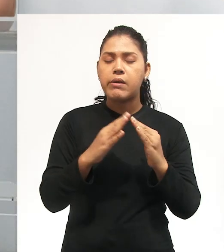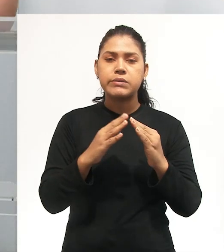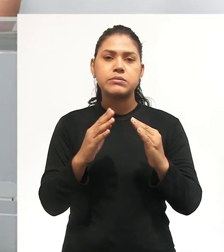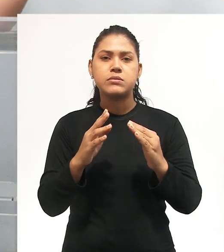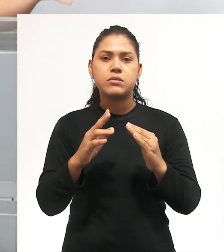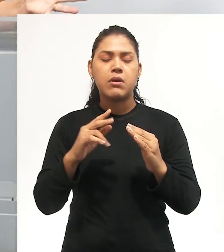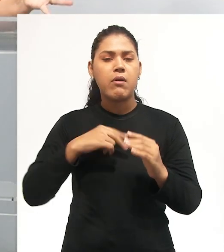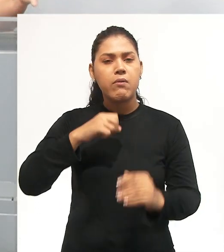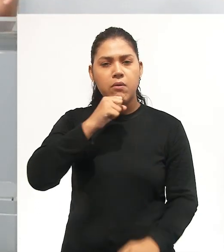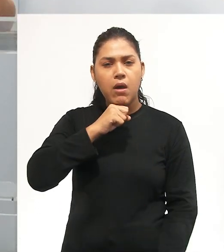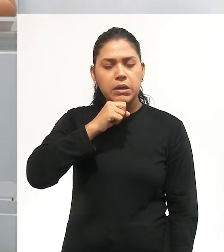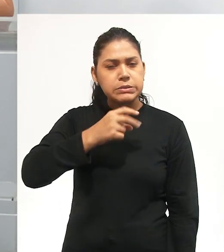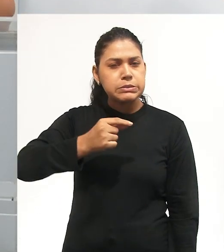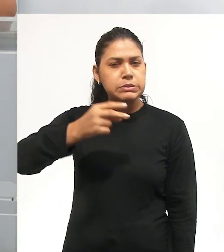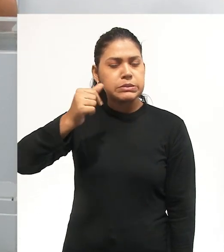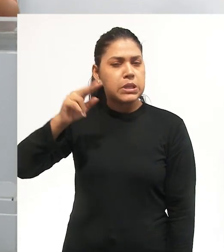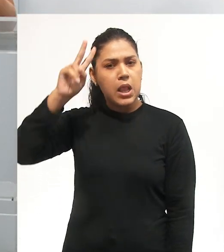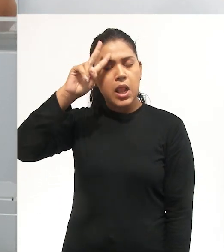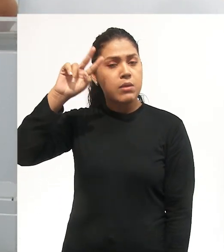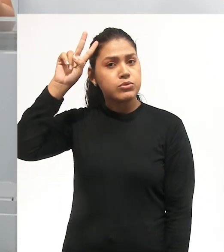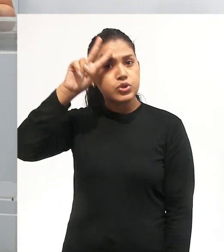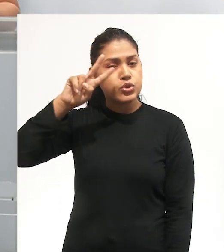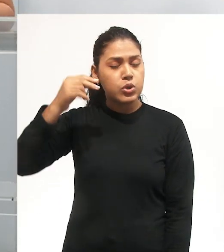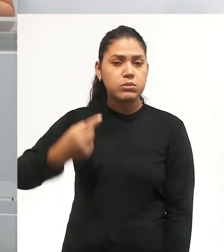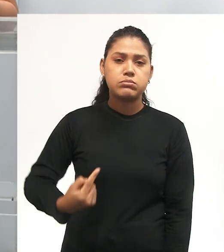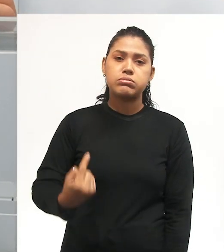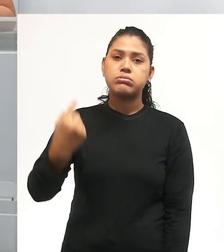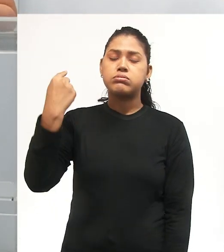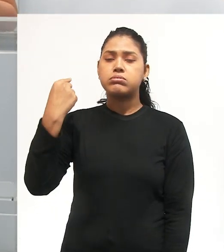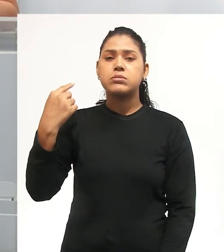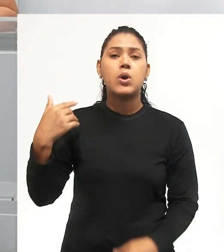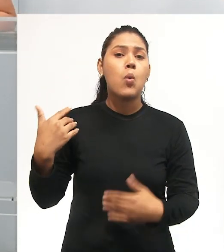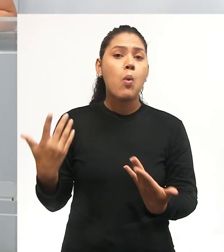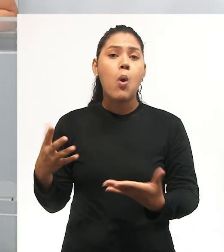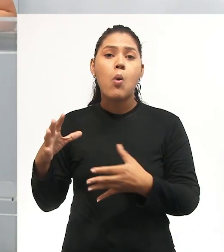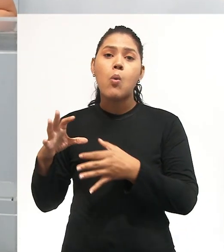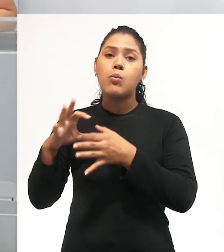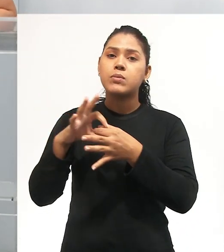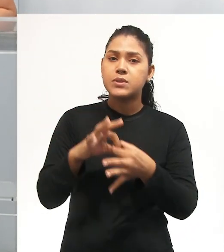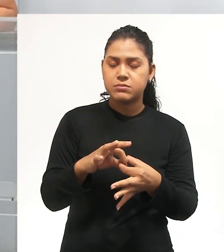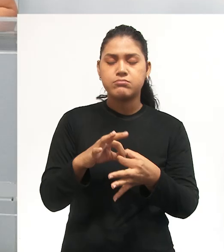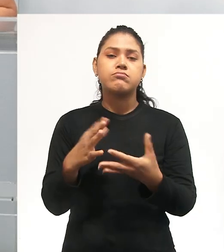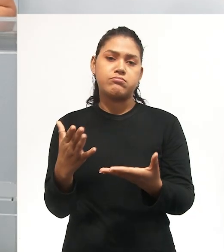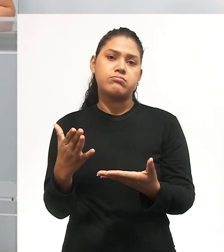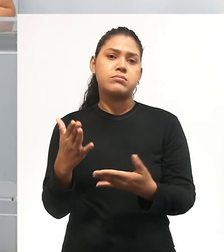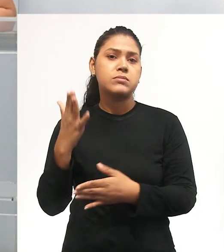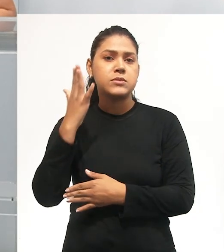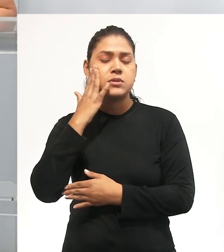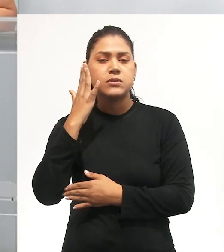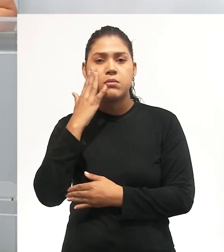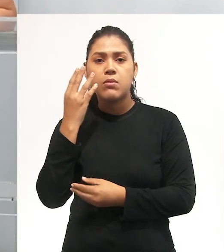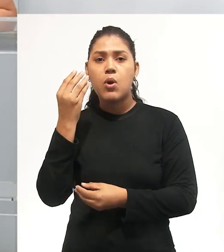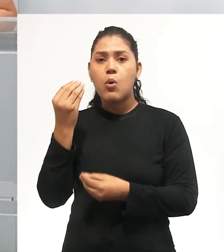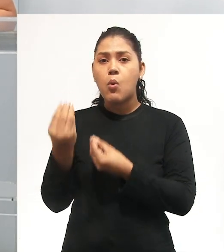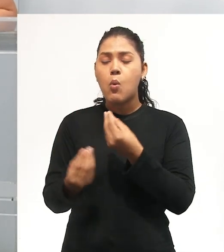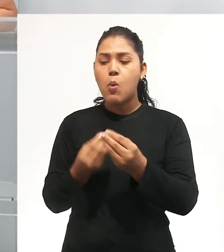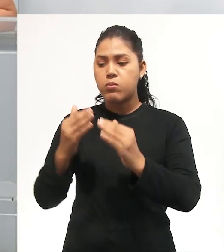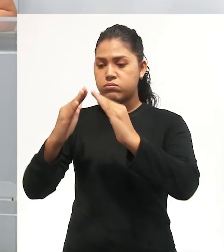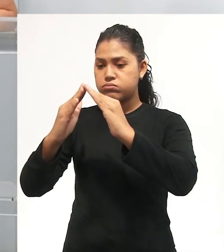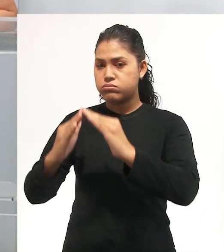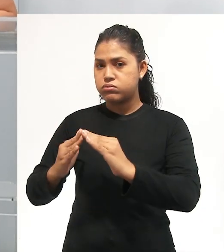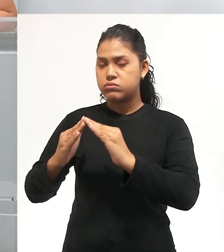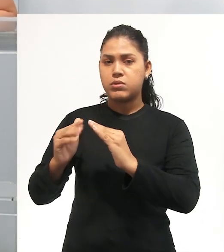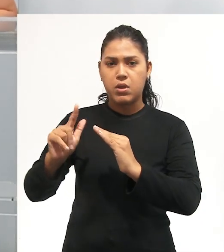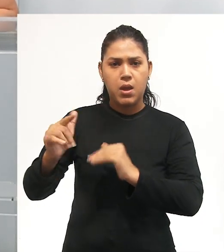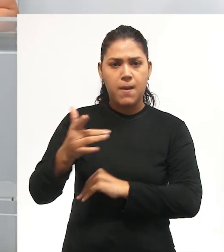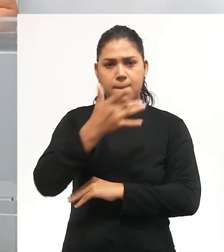casas mais modernas. Então, todo um contexto mesmo relacionado à estrutura das moradias. Se são